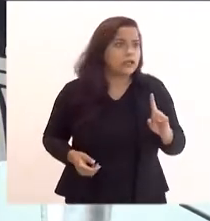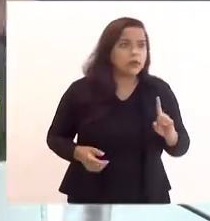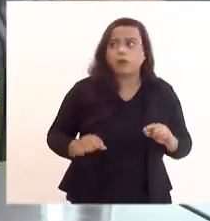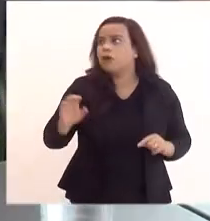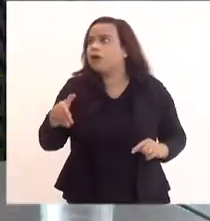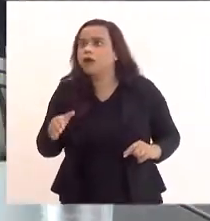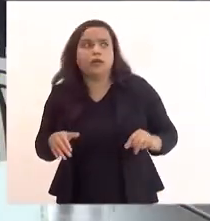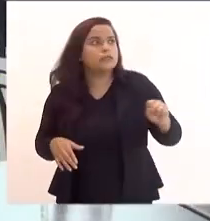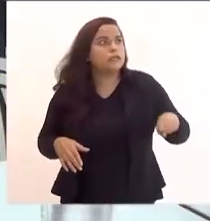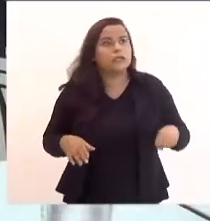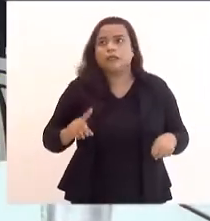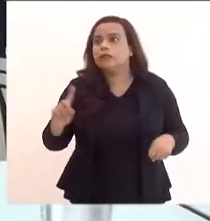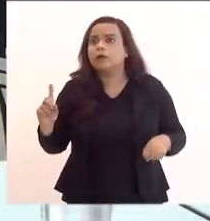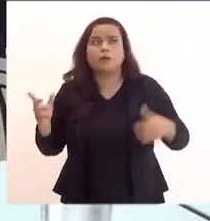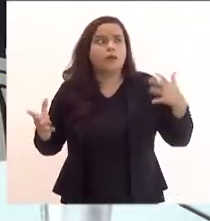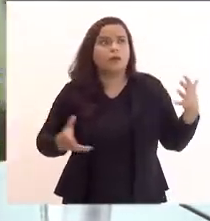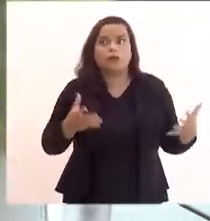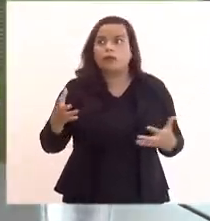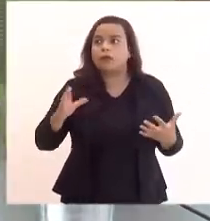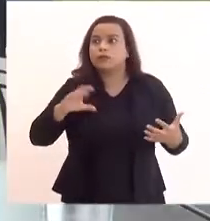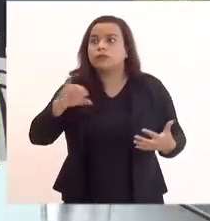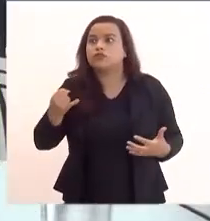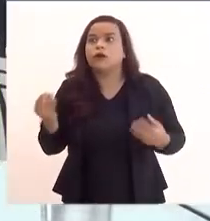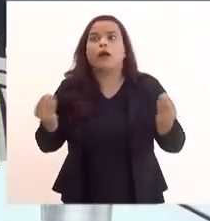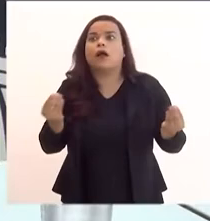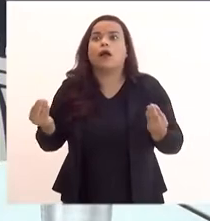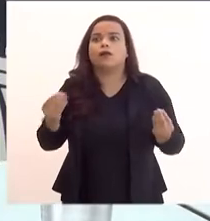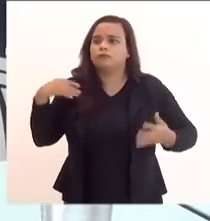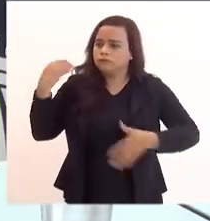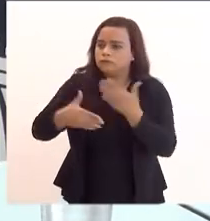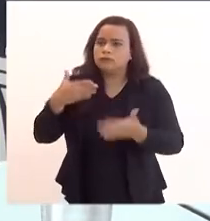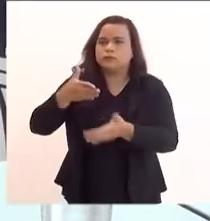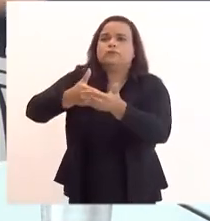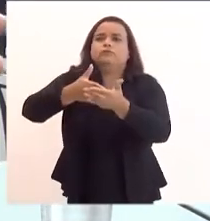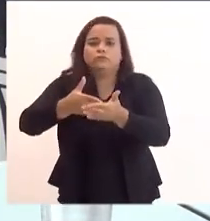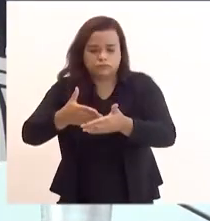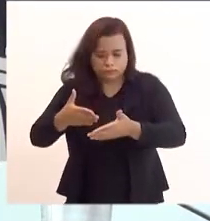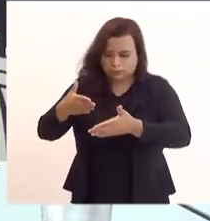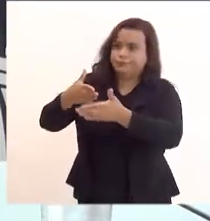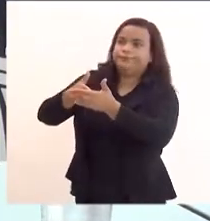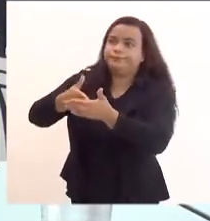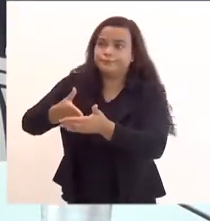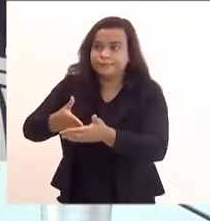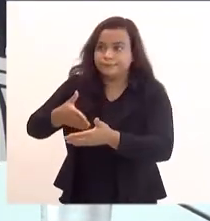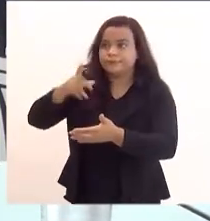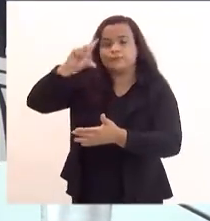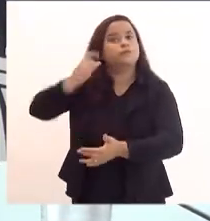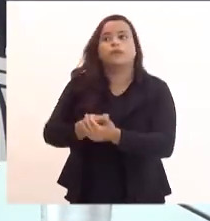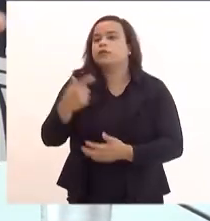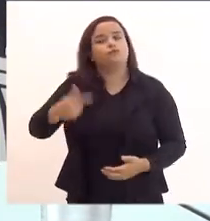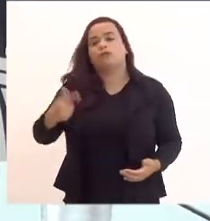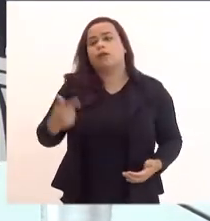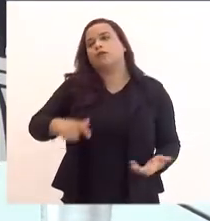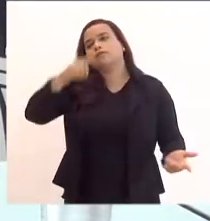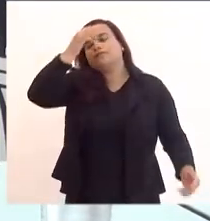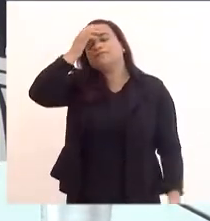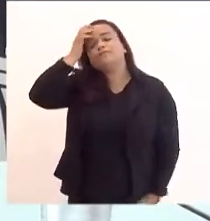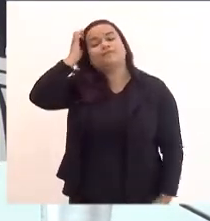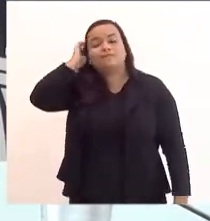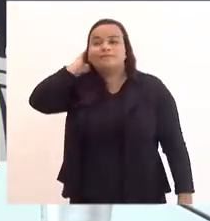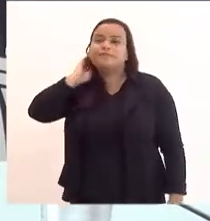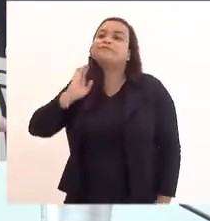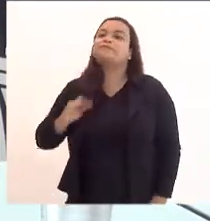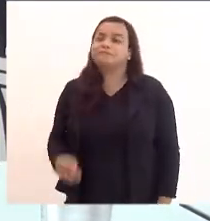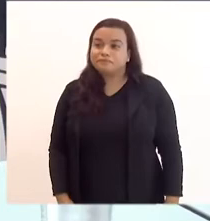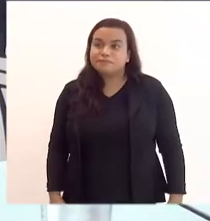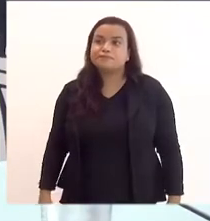a CCJ? Aí o processo não andava, porque ninguém decidia se vai ou não vai a CCJ.